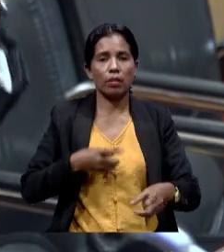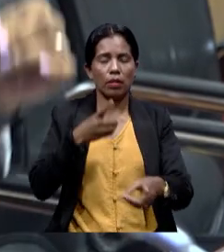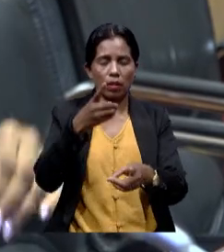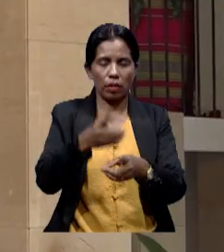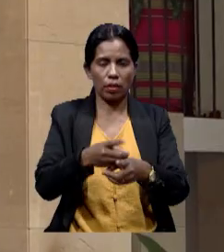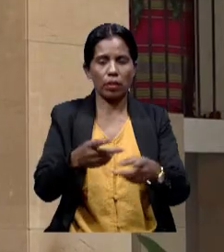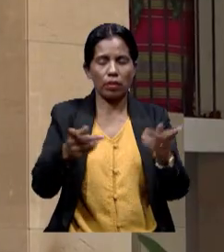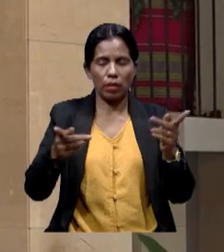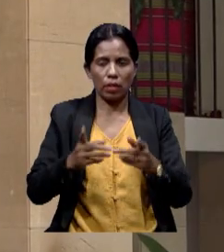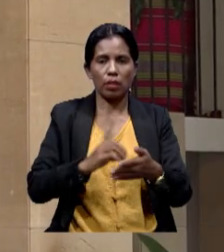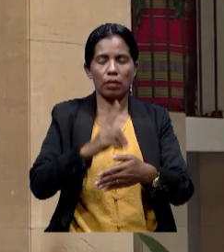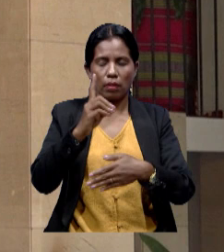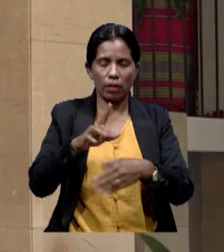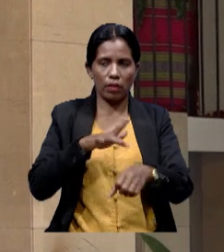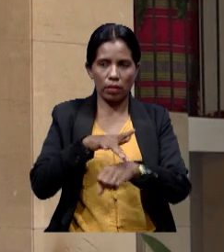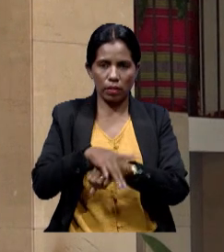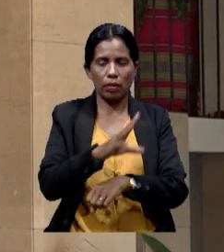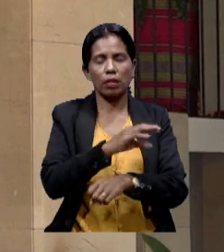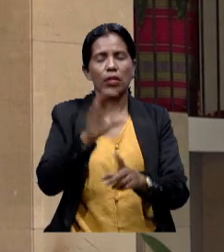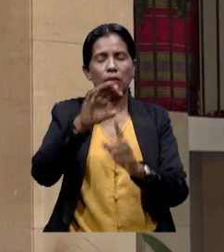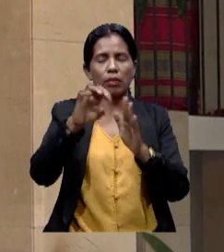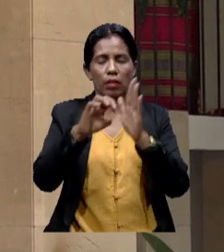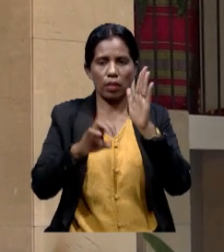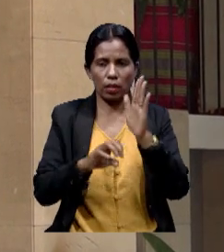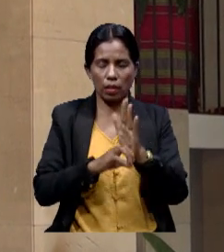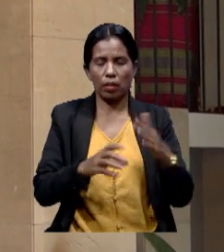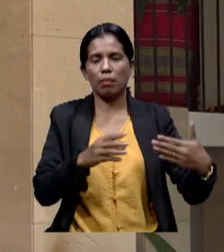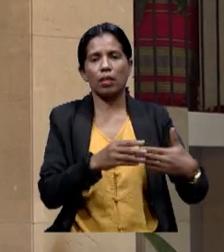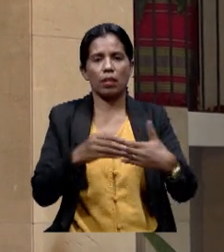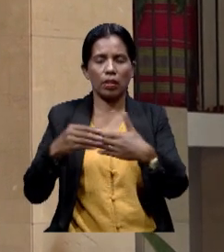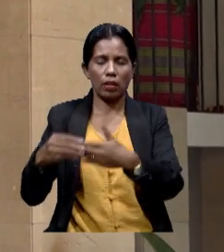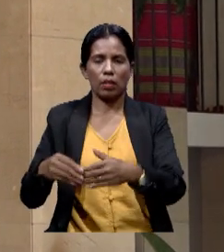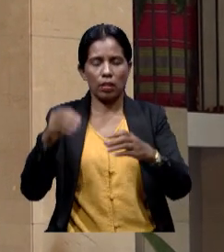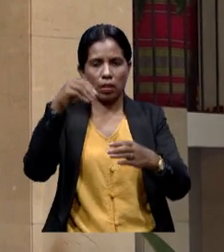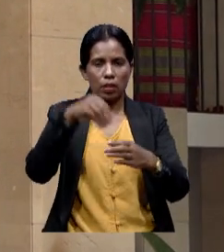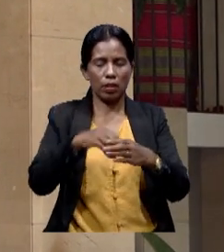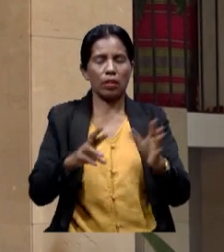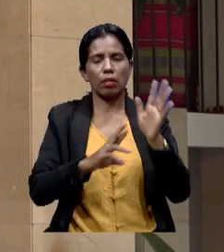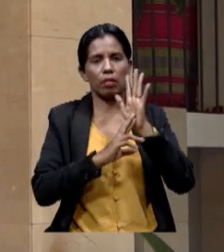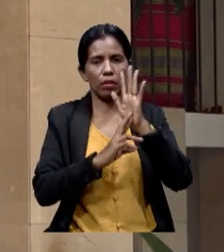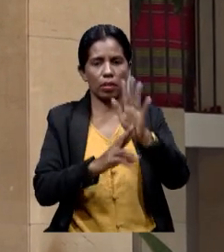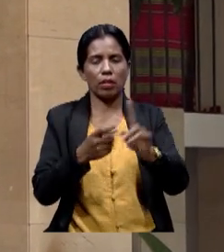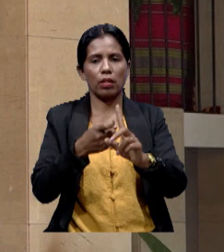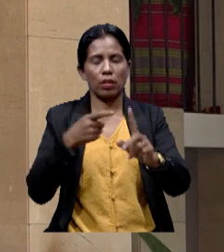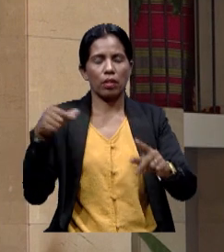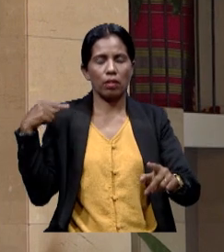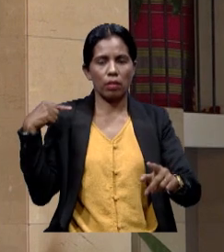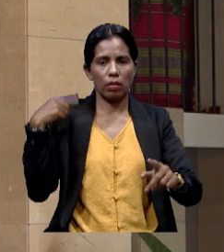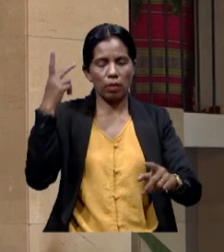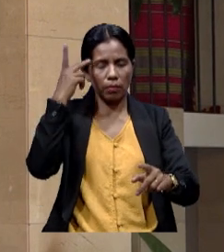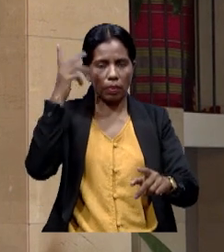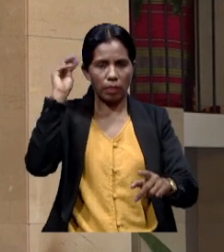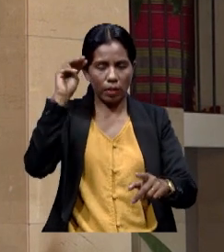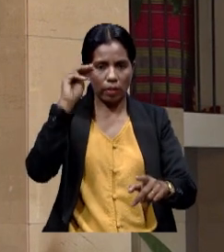de Desenvolvimento Cedo. Nebe Chefe Estado Rasik Maklidera, no se inclui representativa Husi Gabinete